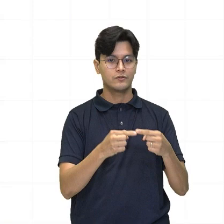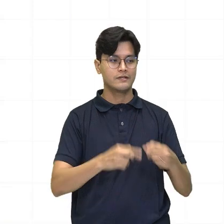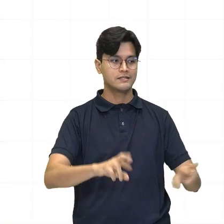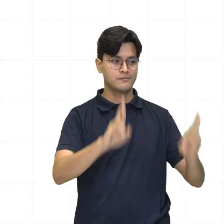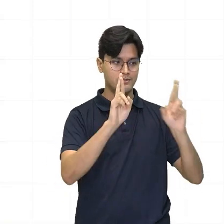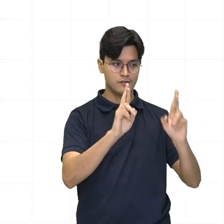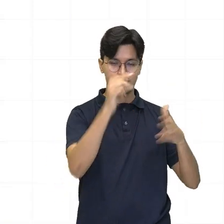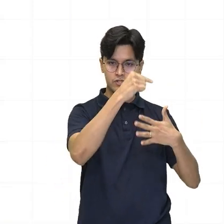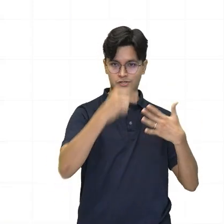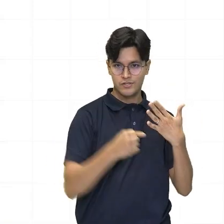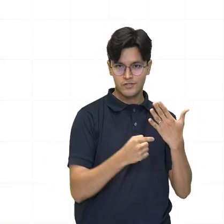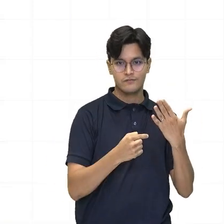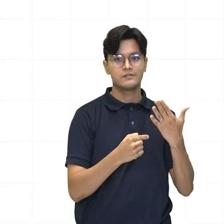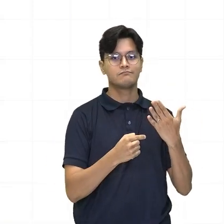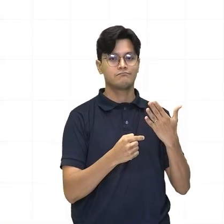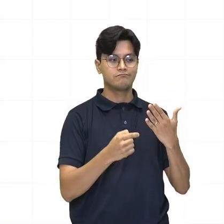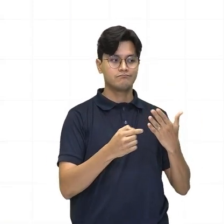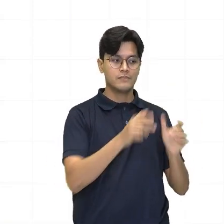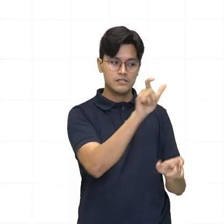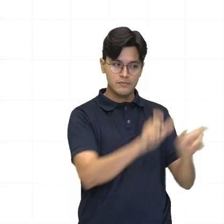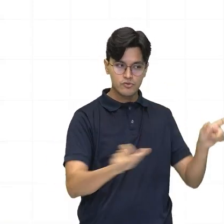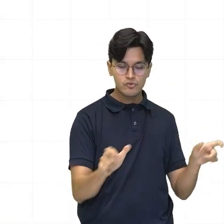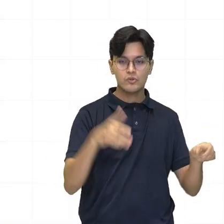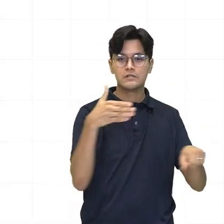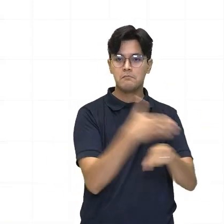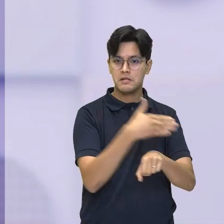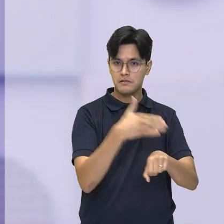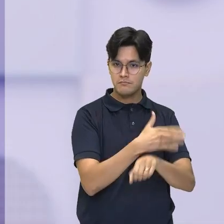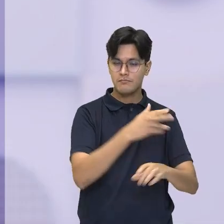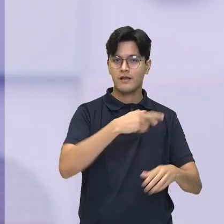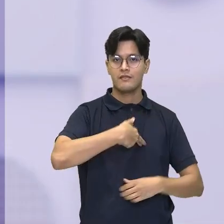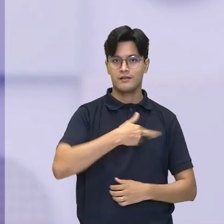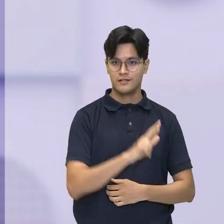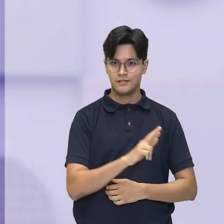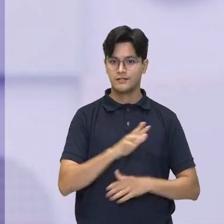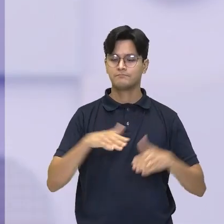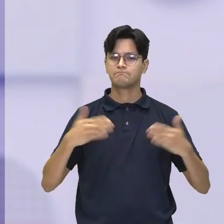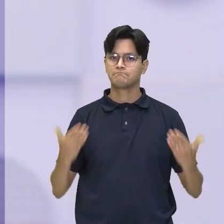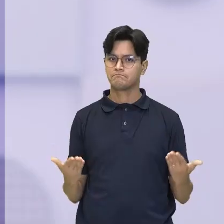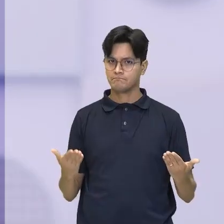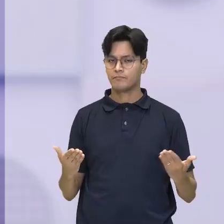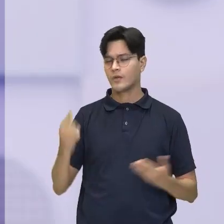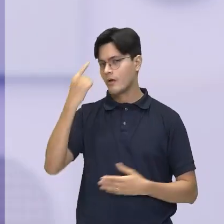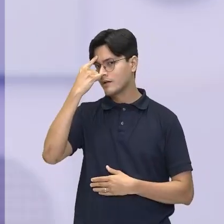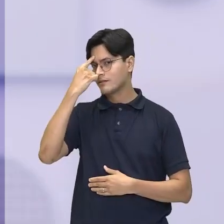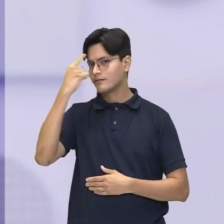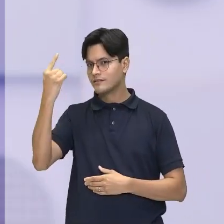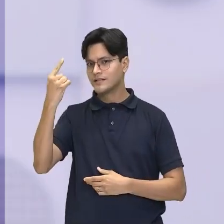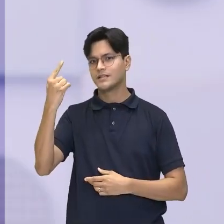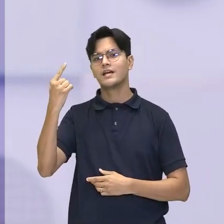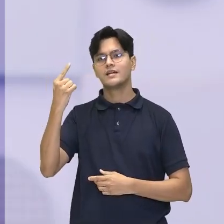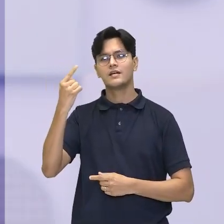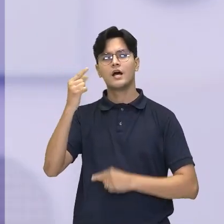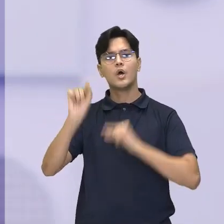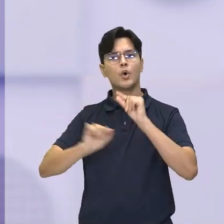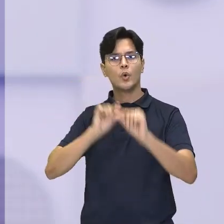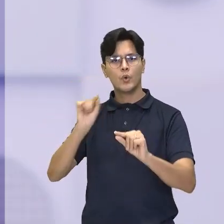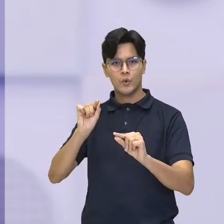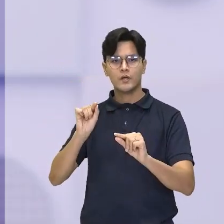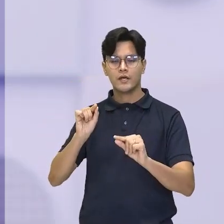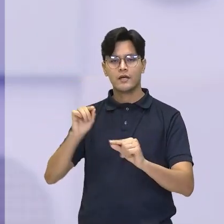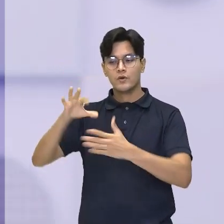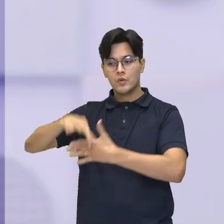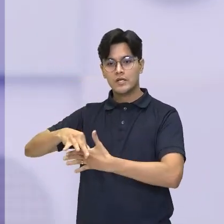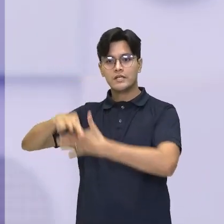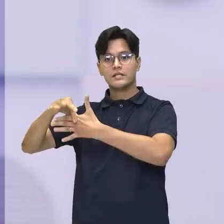religião. Olha, isso aqui é muito importante. A imagem, a ideia, a inspiração que uma